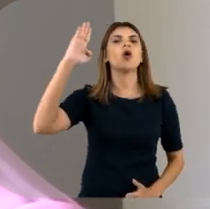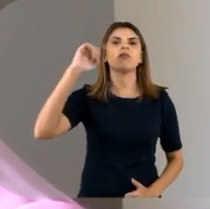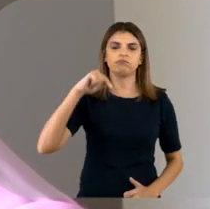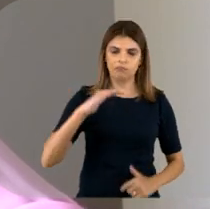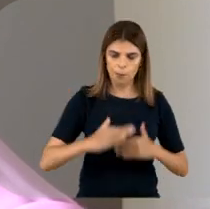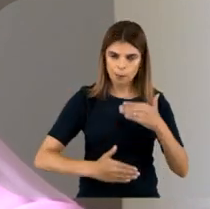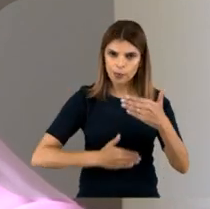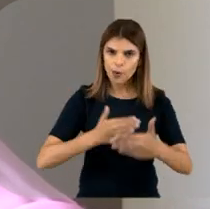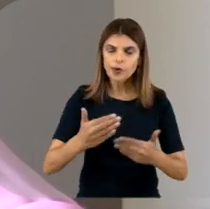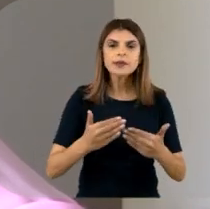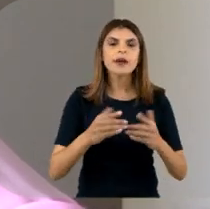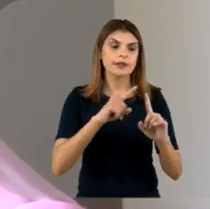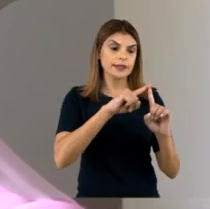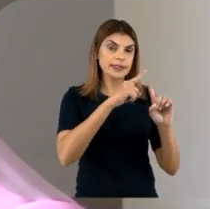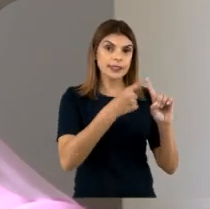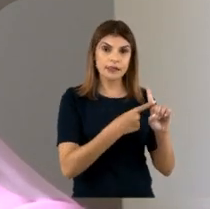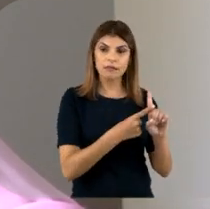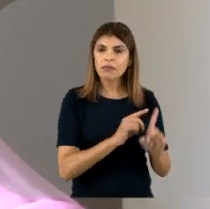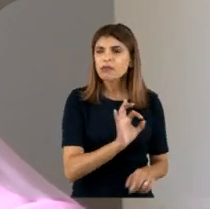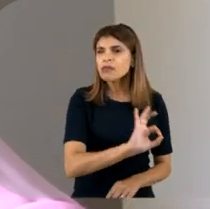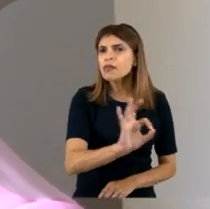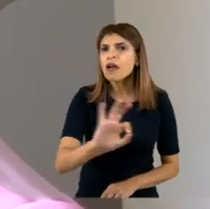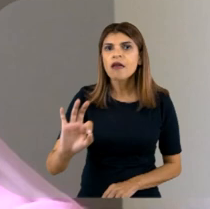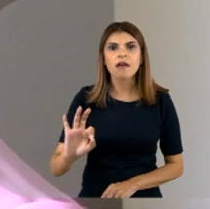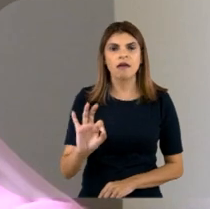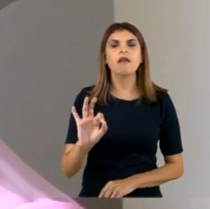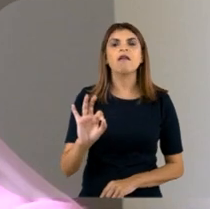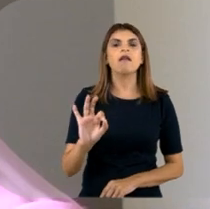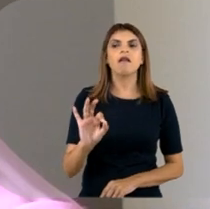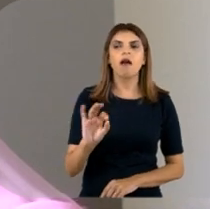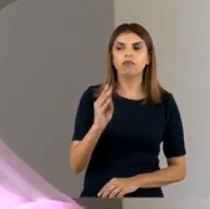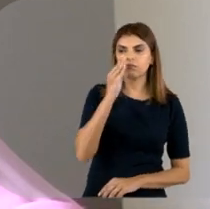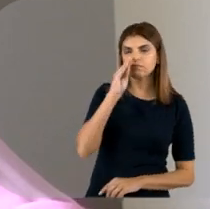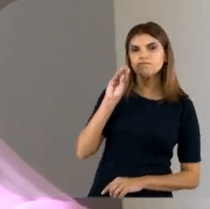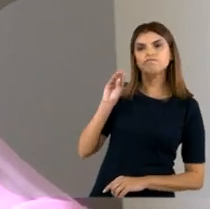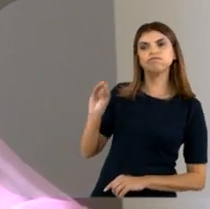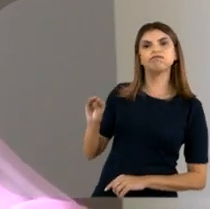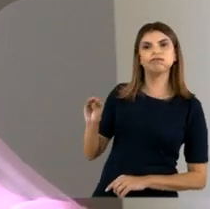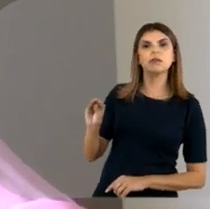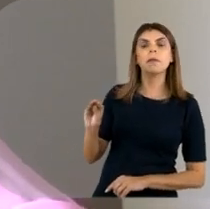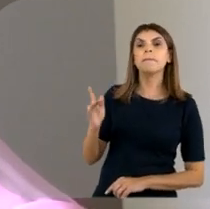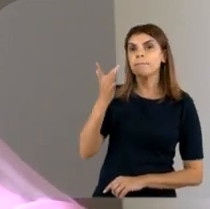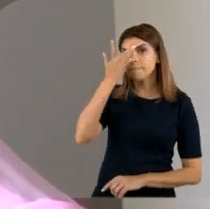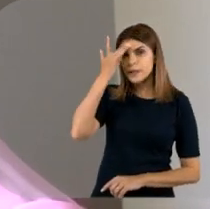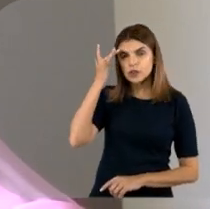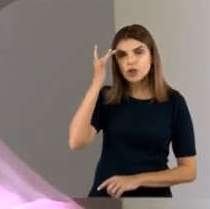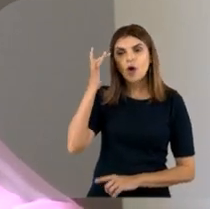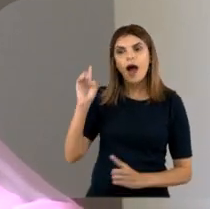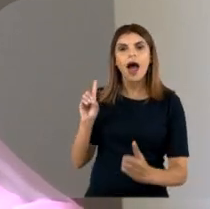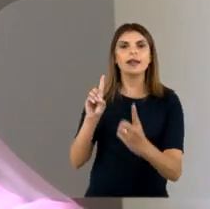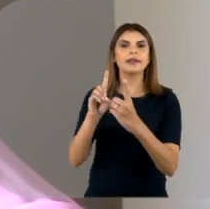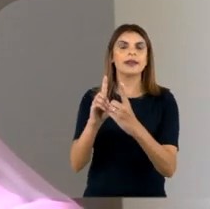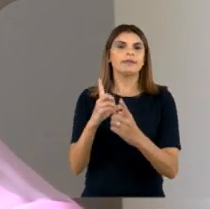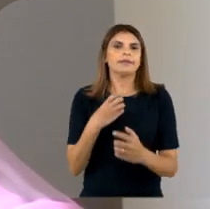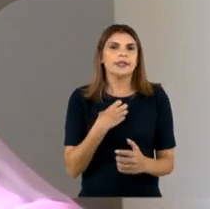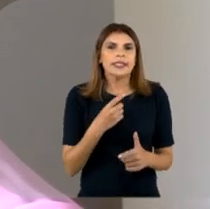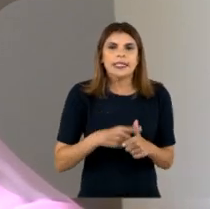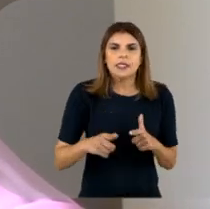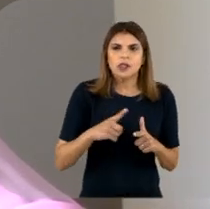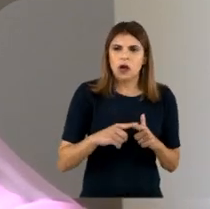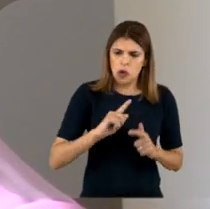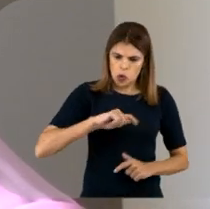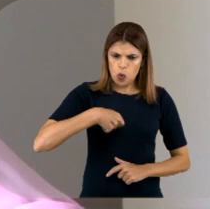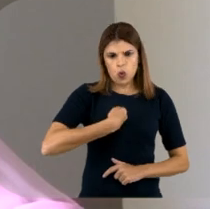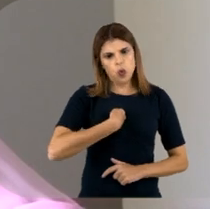primordial nesse processo e que nenhuma pessoa pode ser atendida pressupondo-se que há ali uma